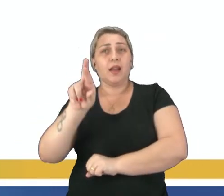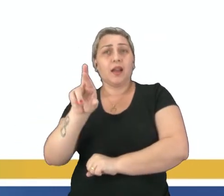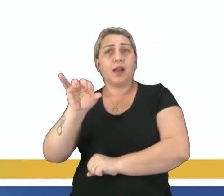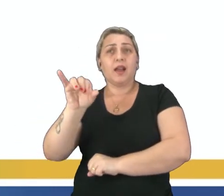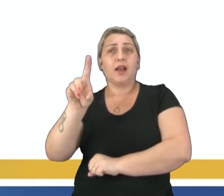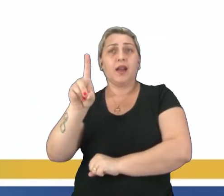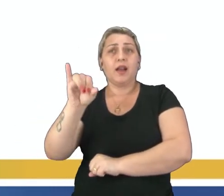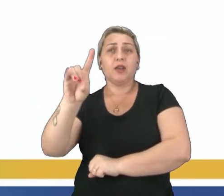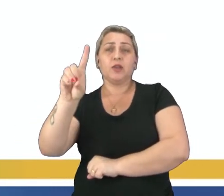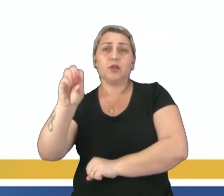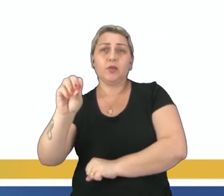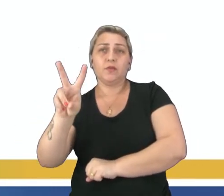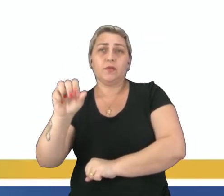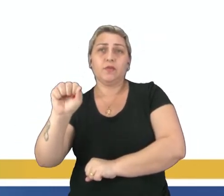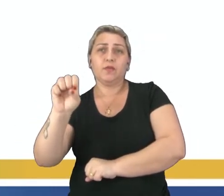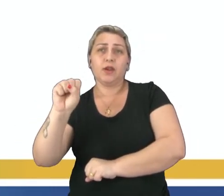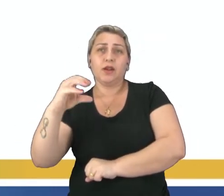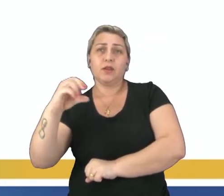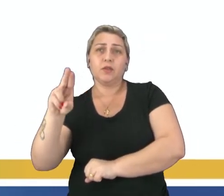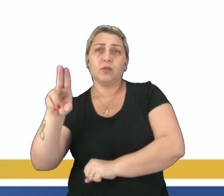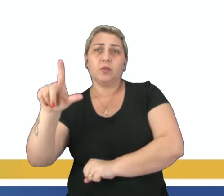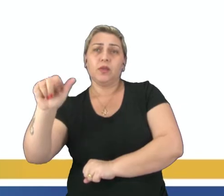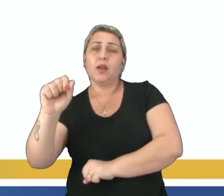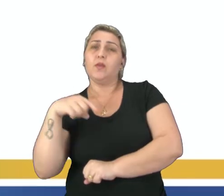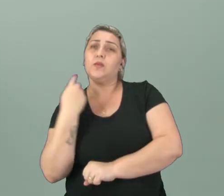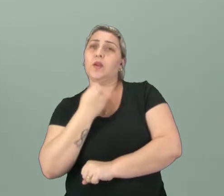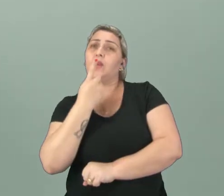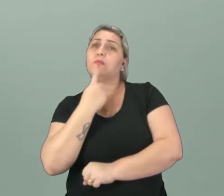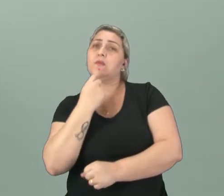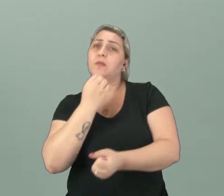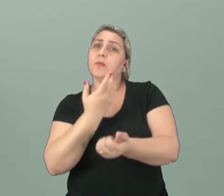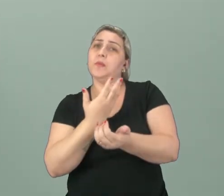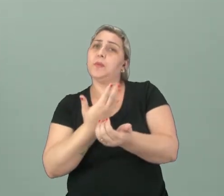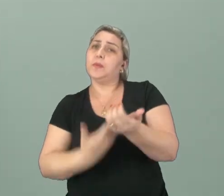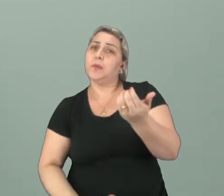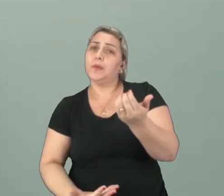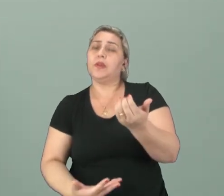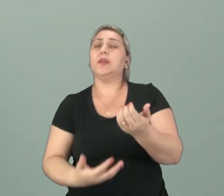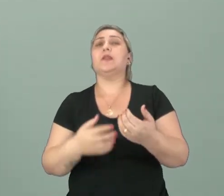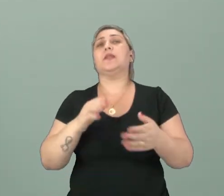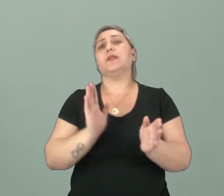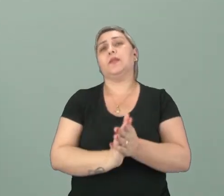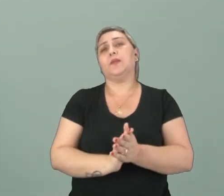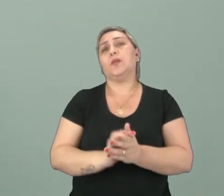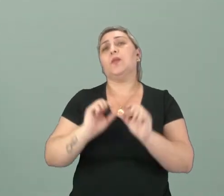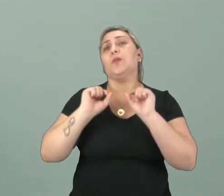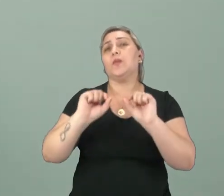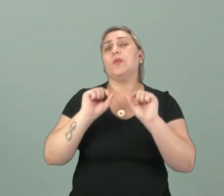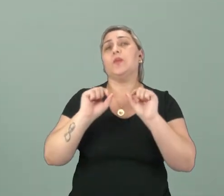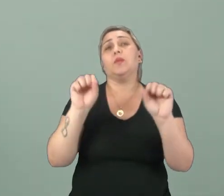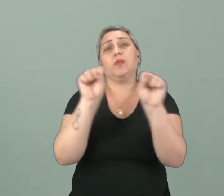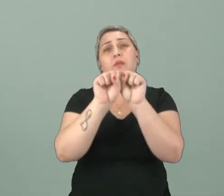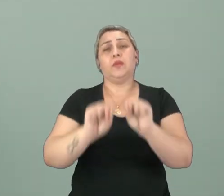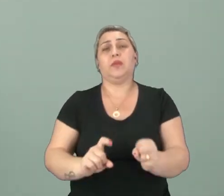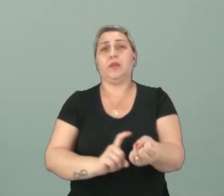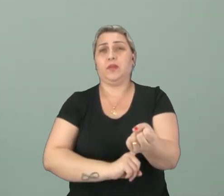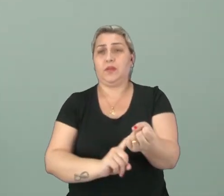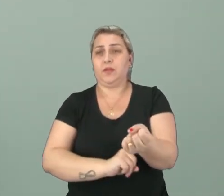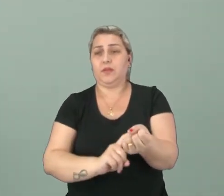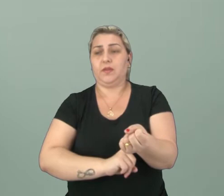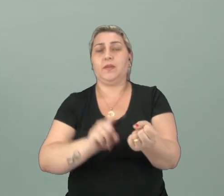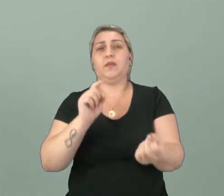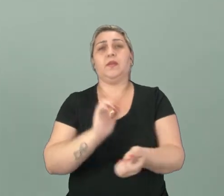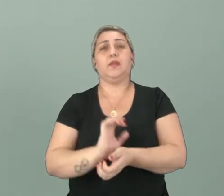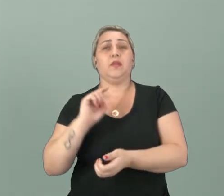Já as outras ações que se mantenham aí são ações que nós vamos acabar executando de forma involuntária, porque acaba que vamos